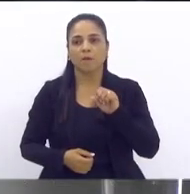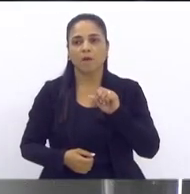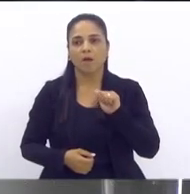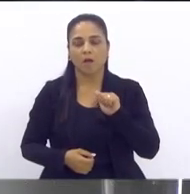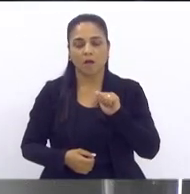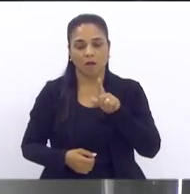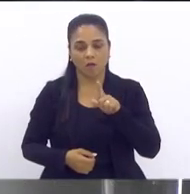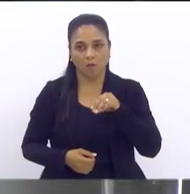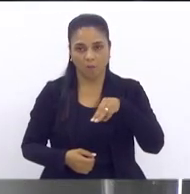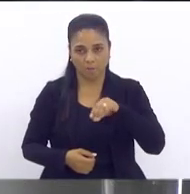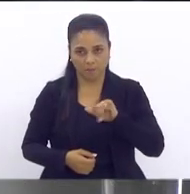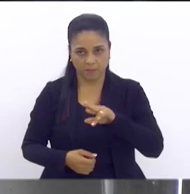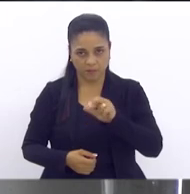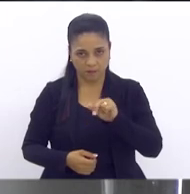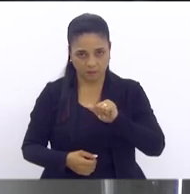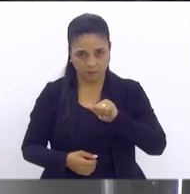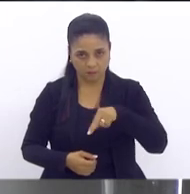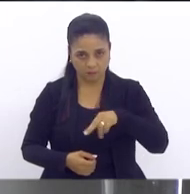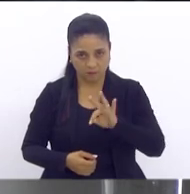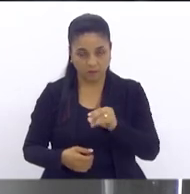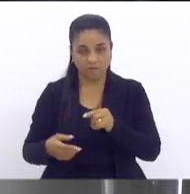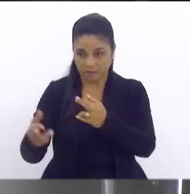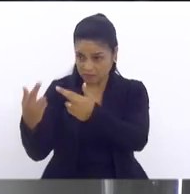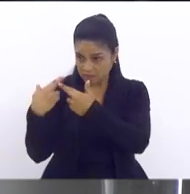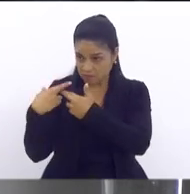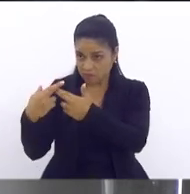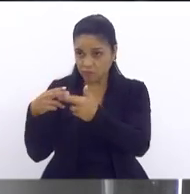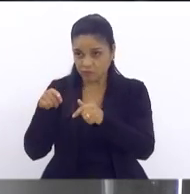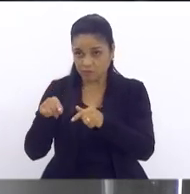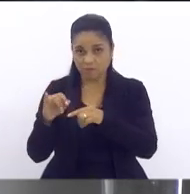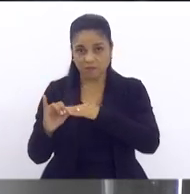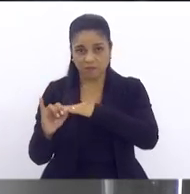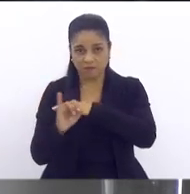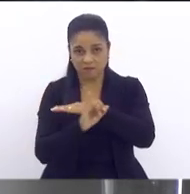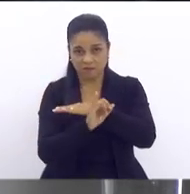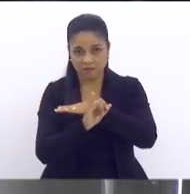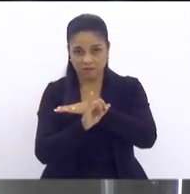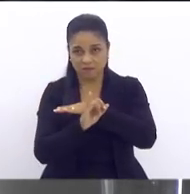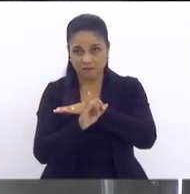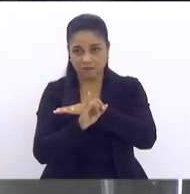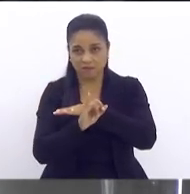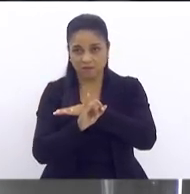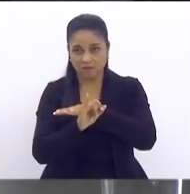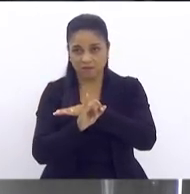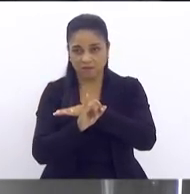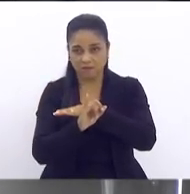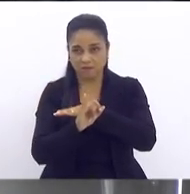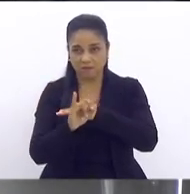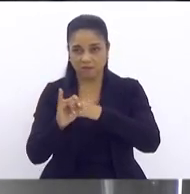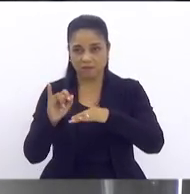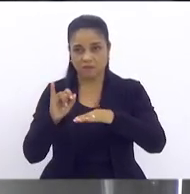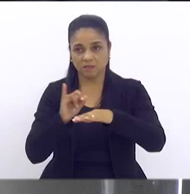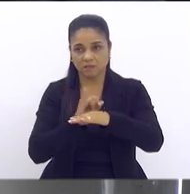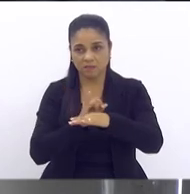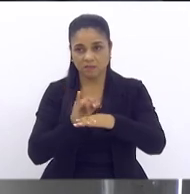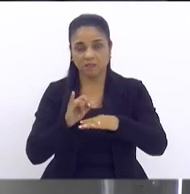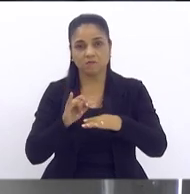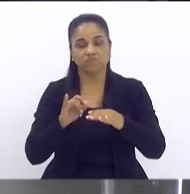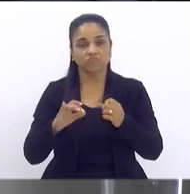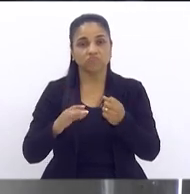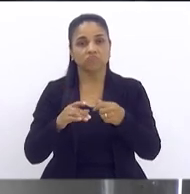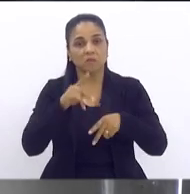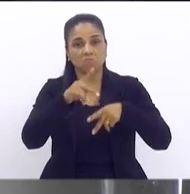Vocês ficam responsáveis pelo estabelecimento das normães, então? Exatamente. As normães estabelecem tripulação mínima de